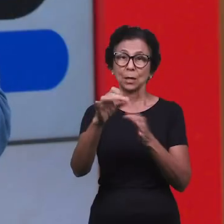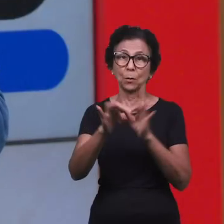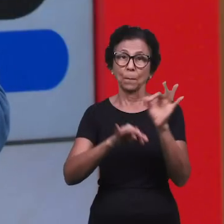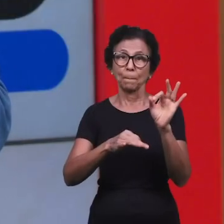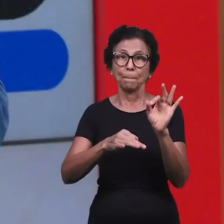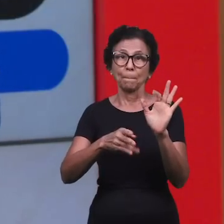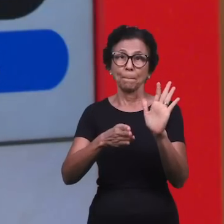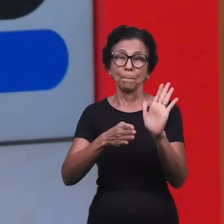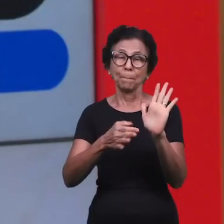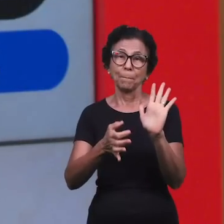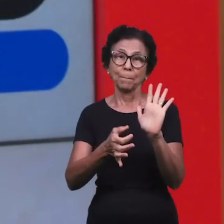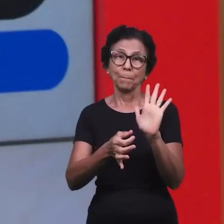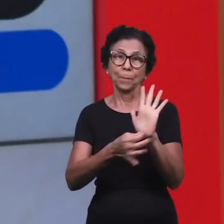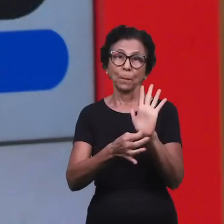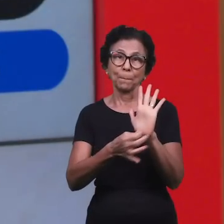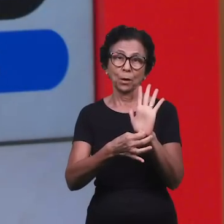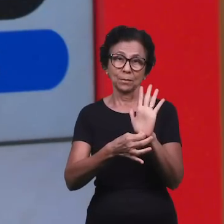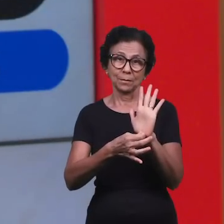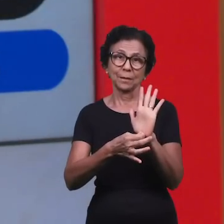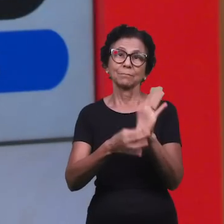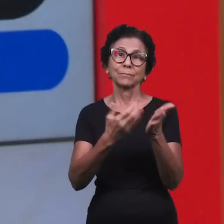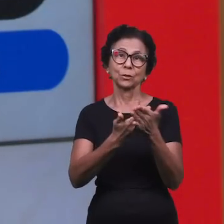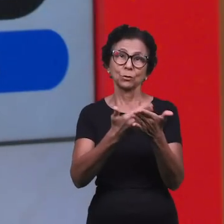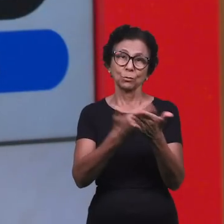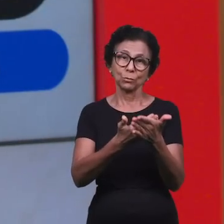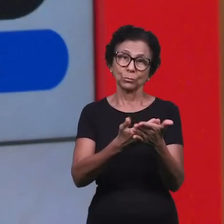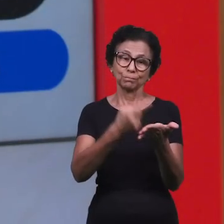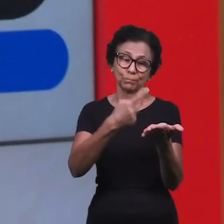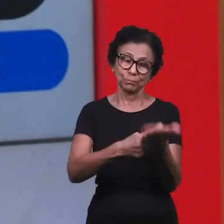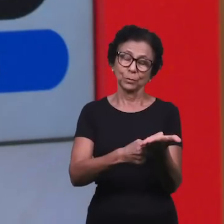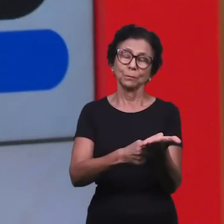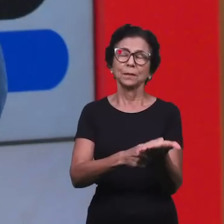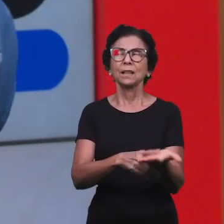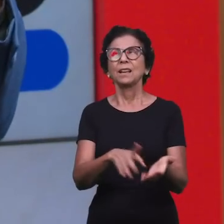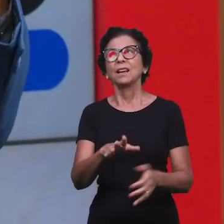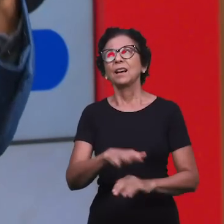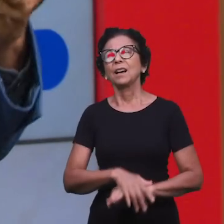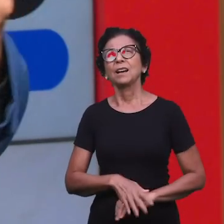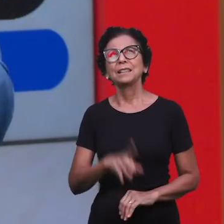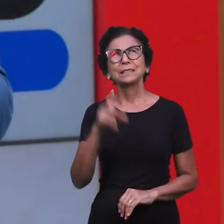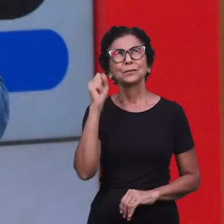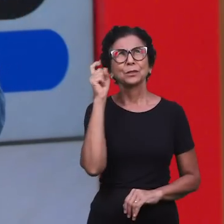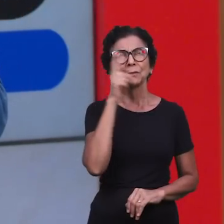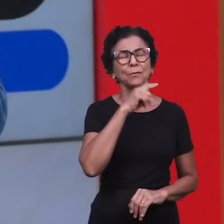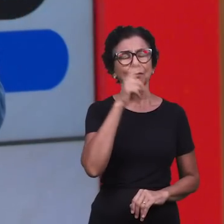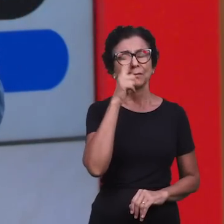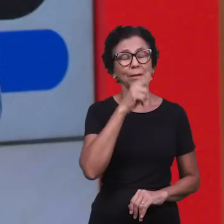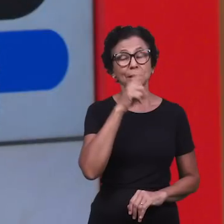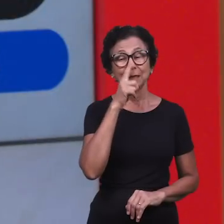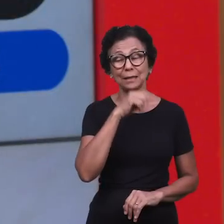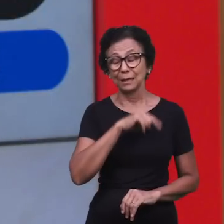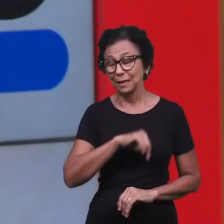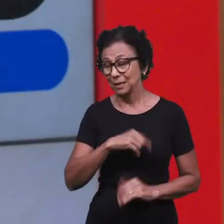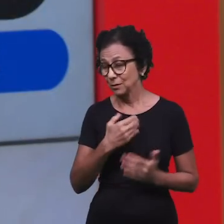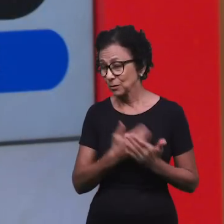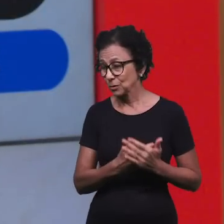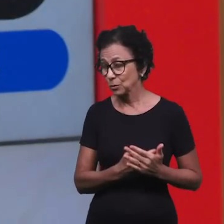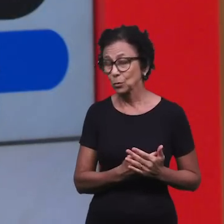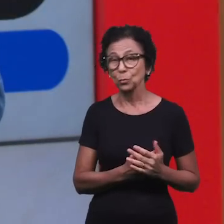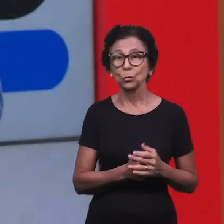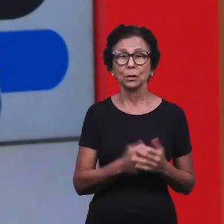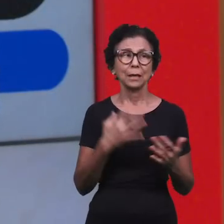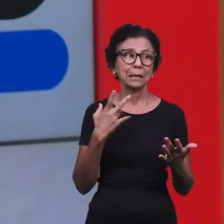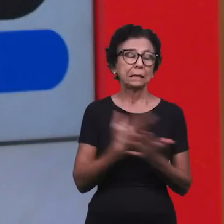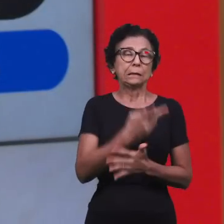precisa fazer o seu melhor para poder estudar. Ah, teve um dia que eu falhei nos estudos, teve um dia que aconteceu